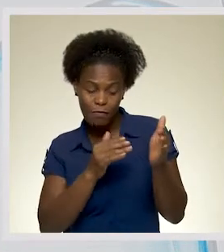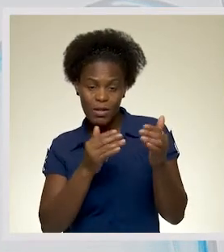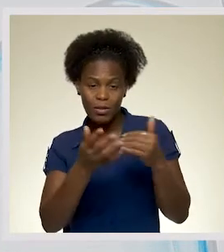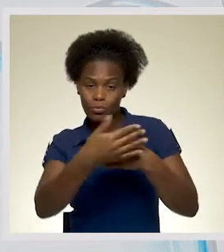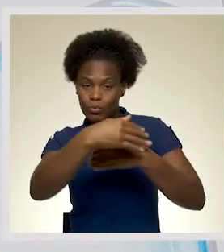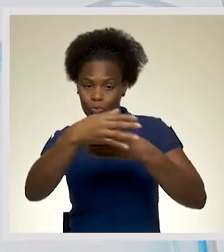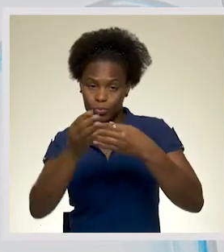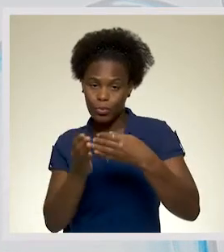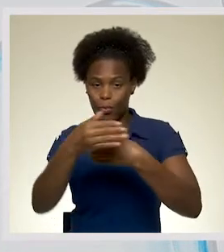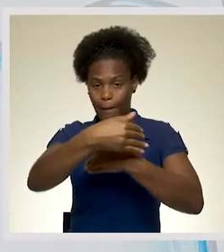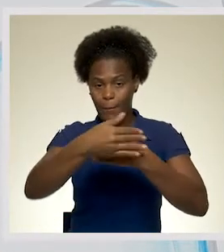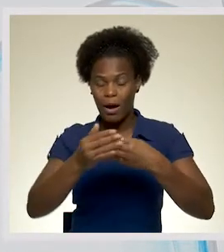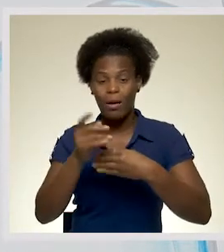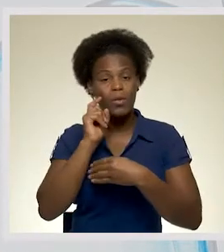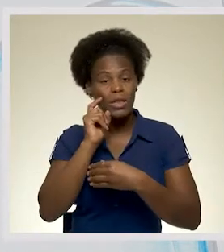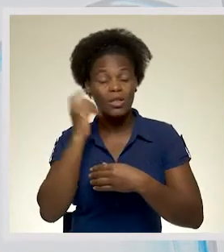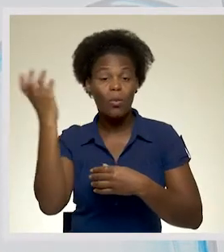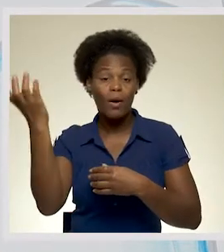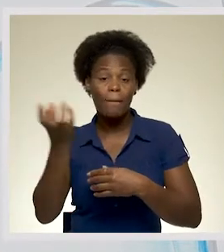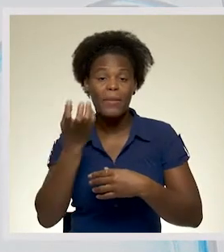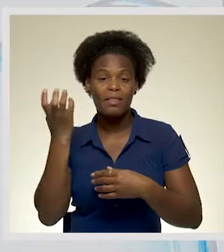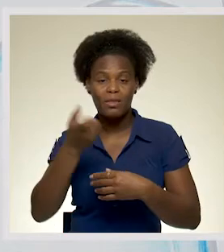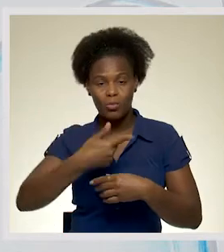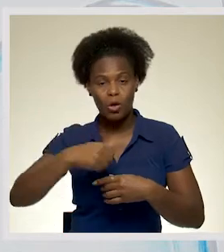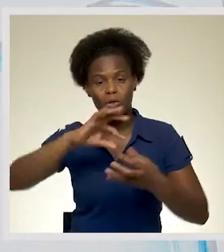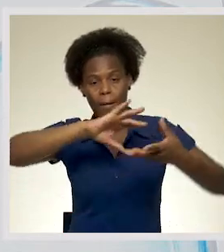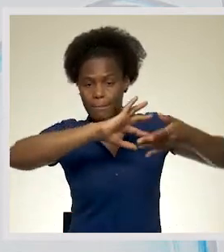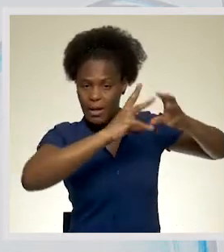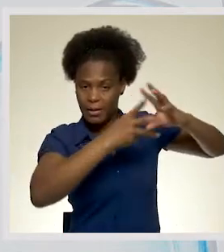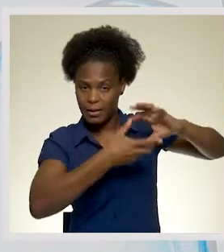meio ambiente e o nosso planeta.